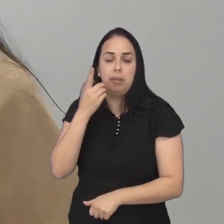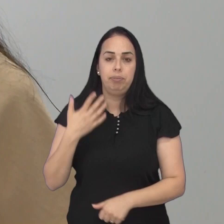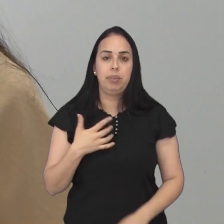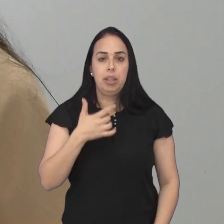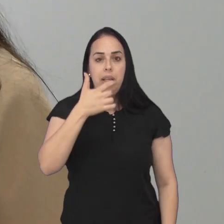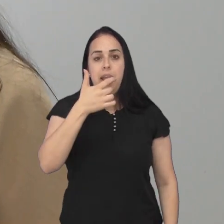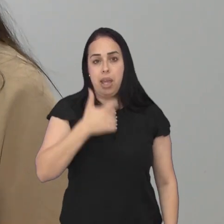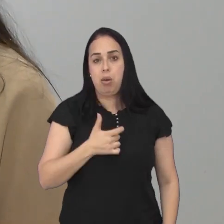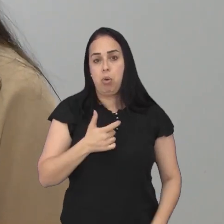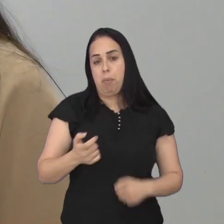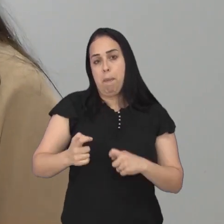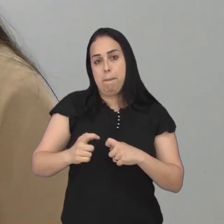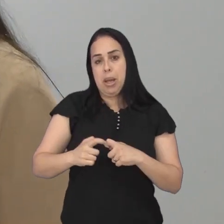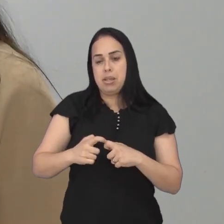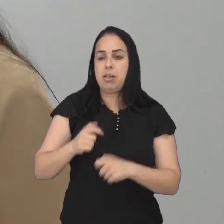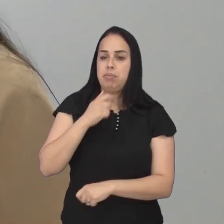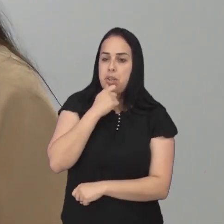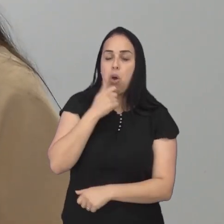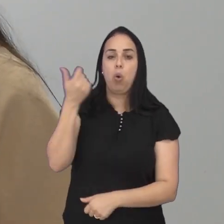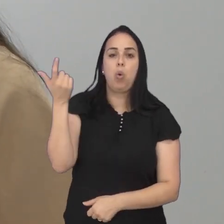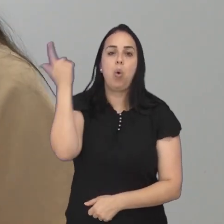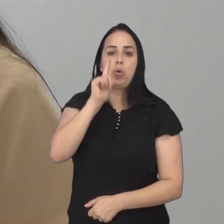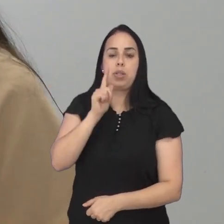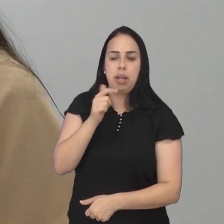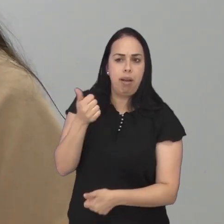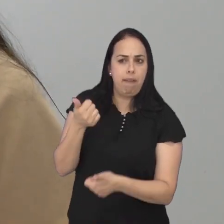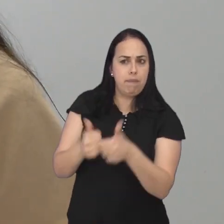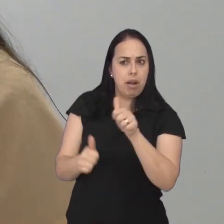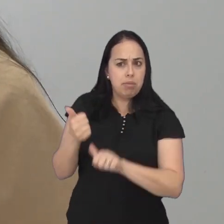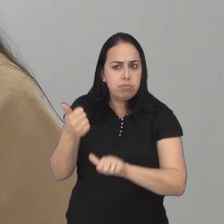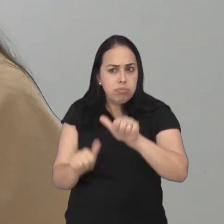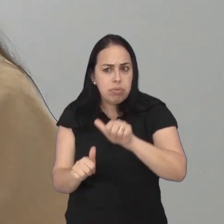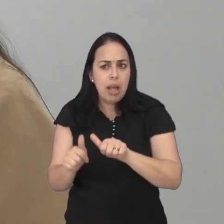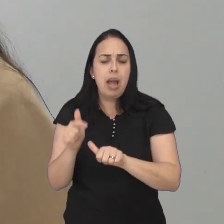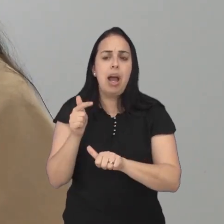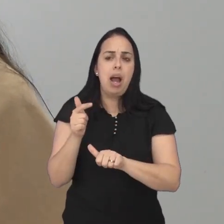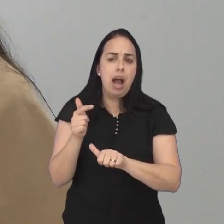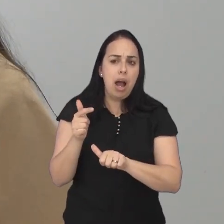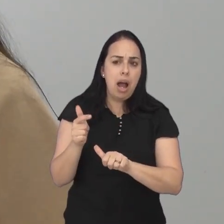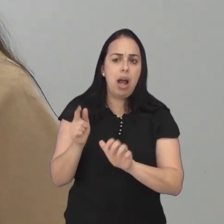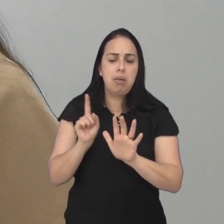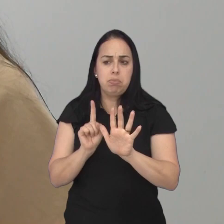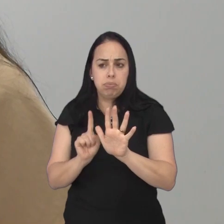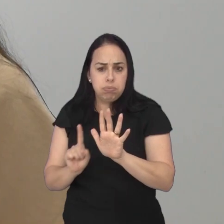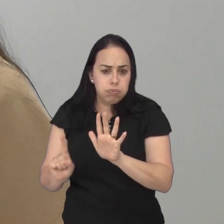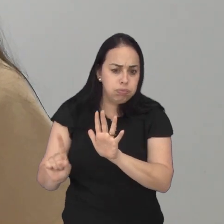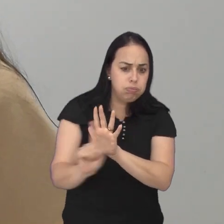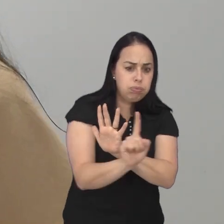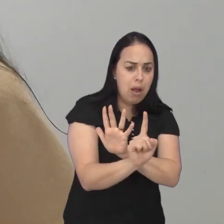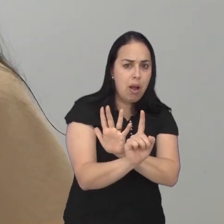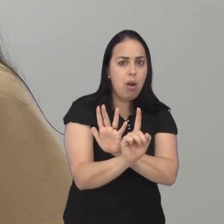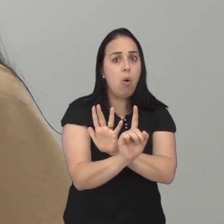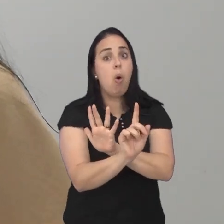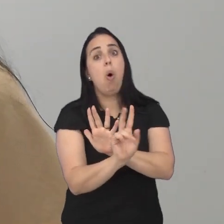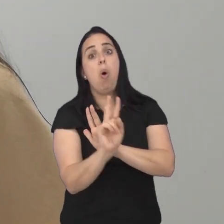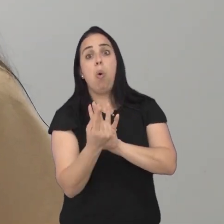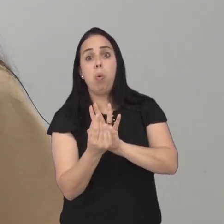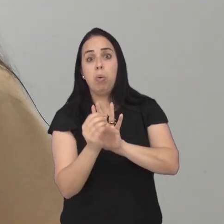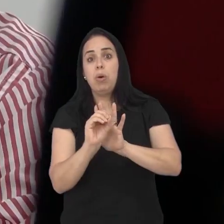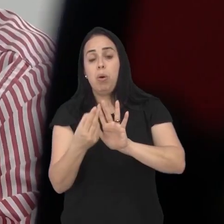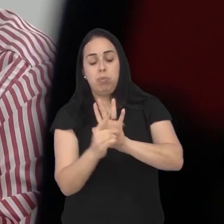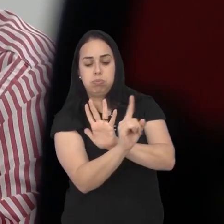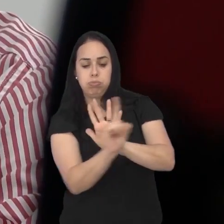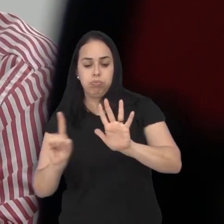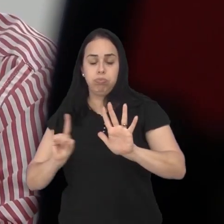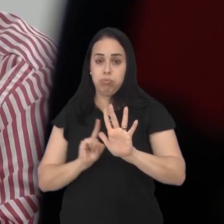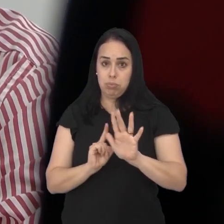eu como oncologista tenho a condição de fazer isso, avaliar e conseguir colocar o paciente mais grave em atendimento primeiro.